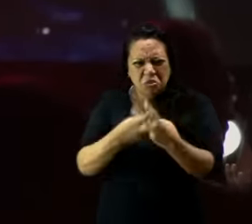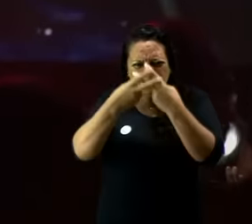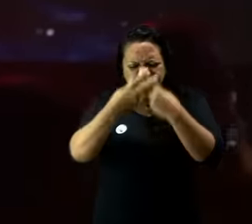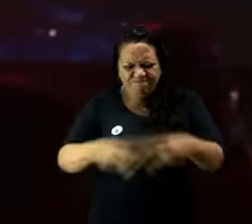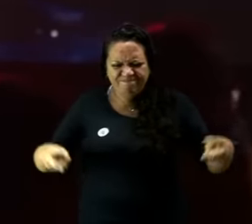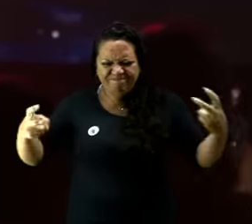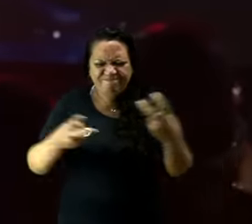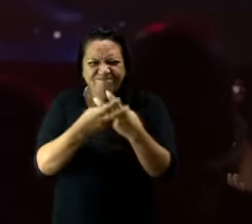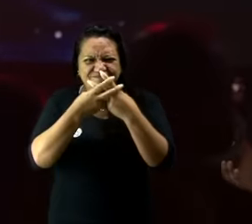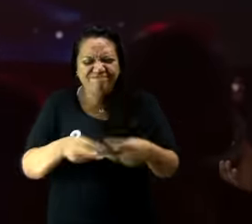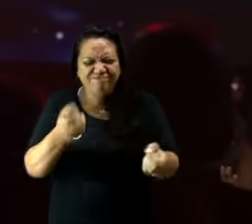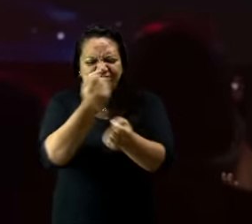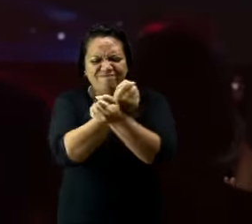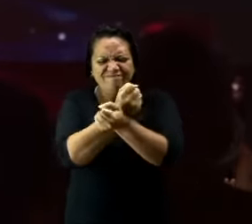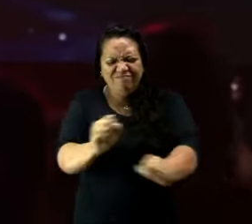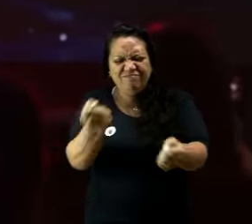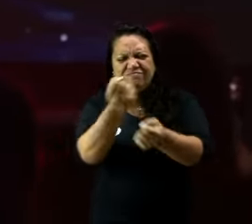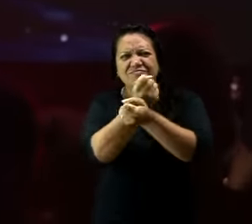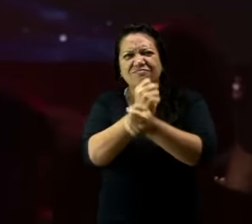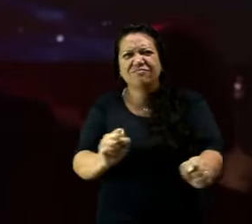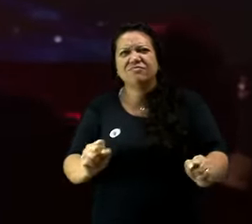caindo, muitas correntes.